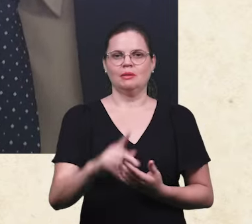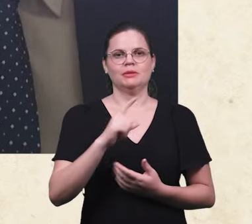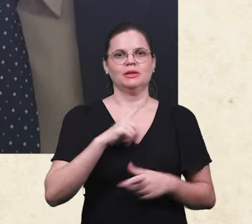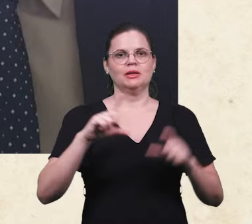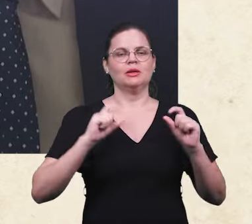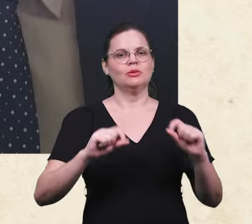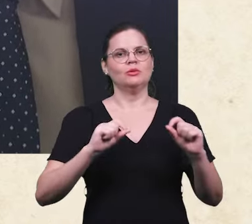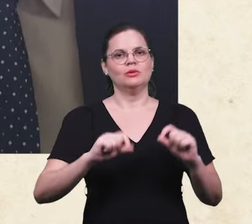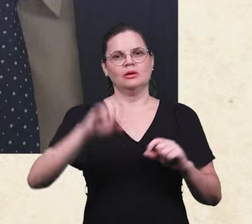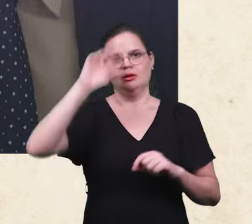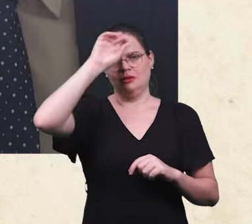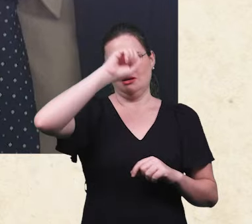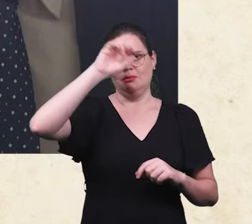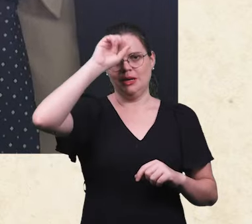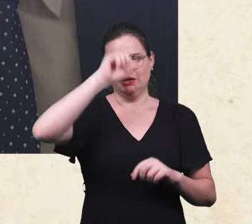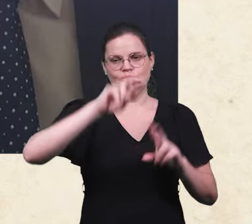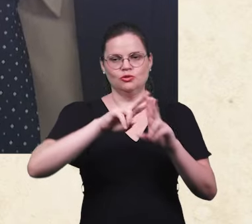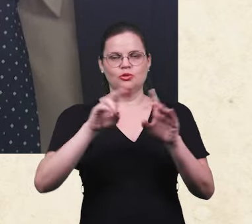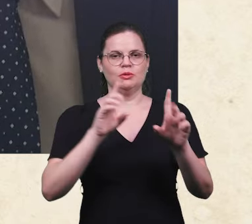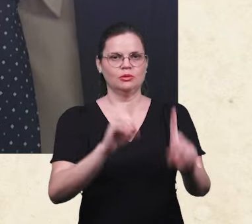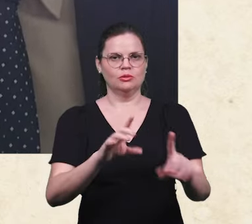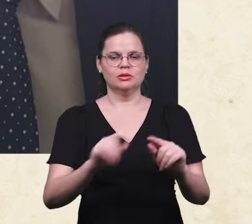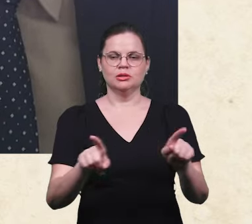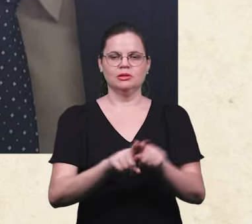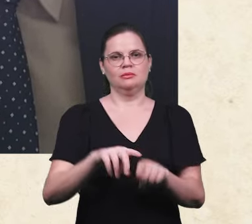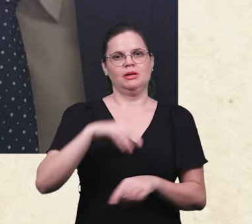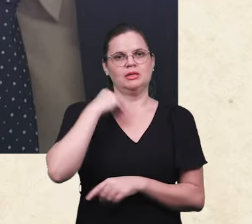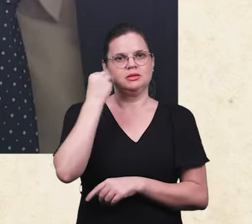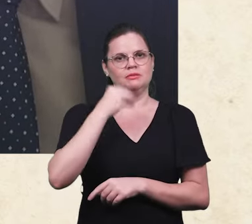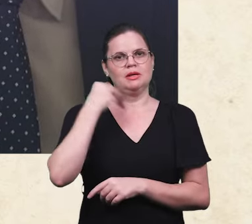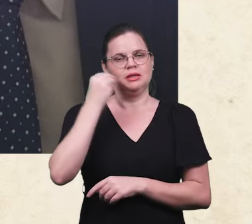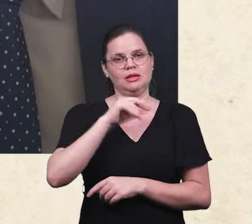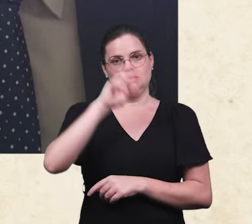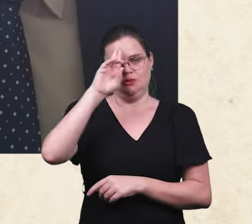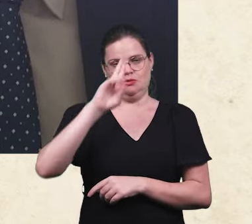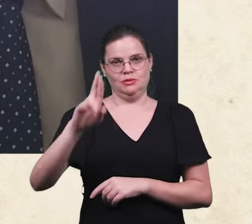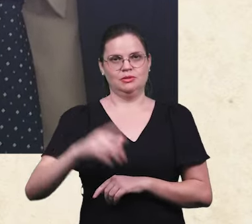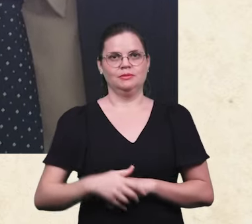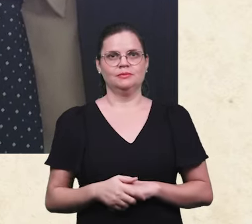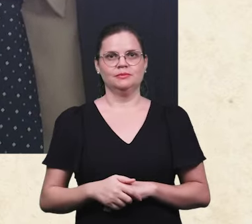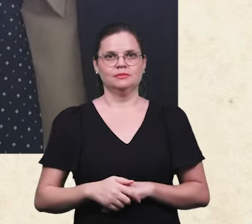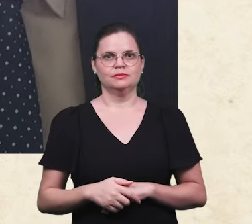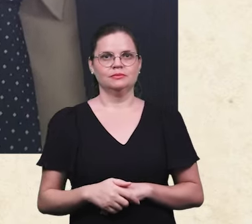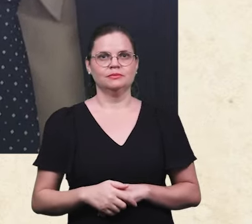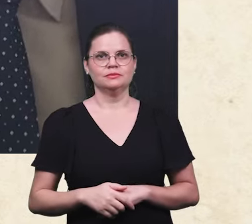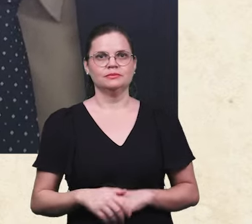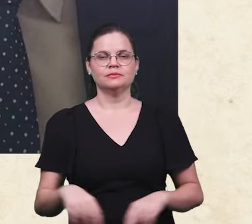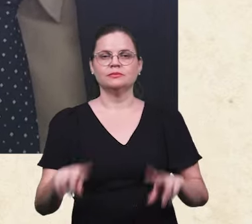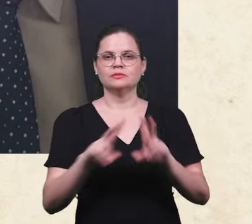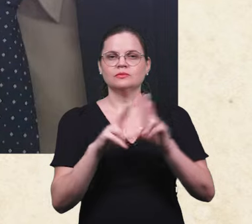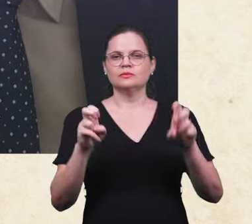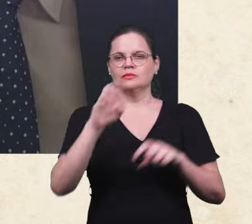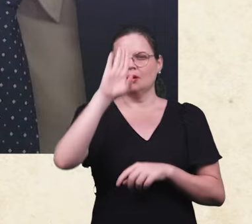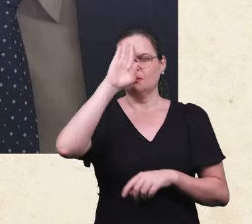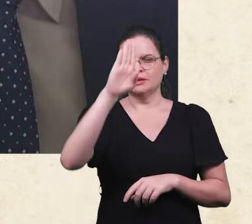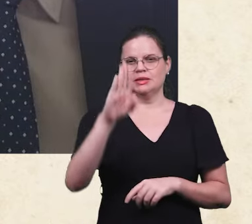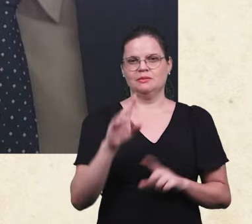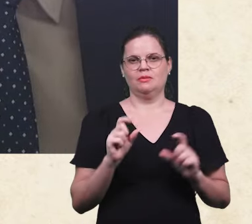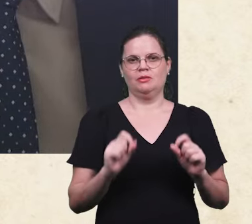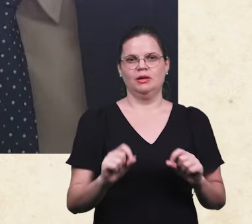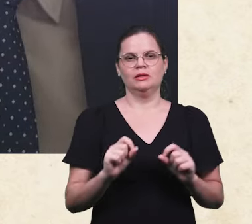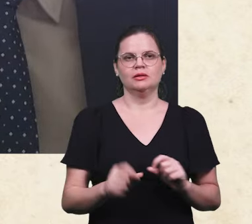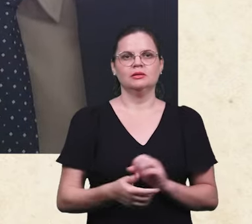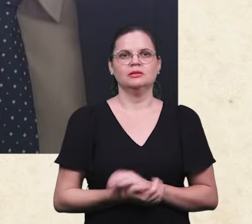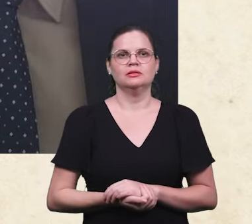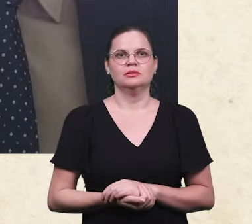obra as doutrinas, os ensinos, têm tido experiências com o Senhor. E o tema central aqui, que, como falamos